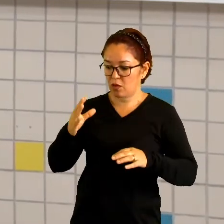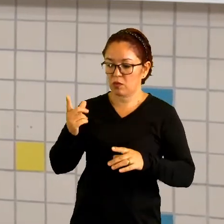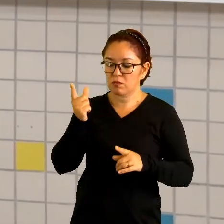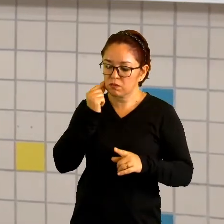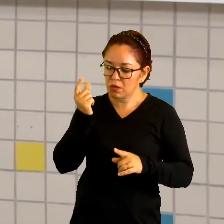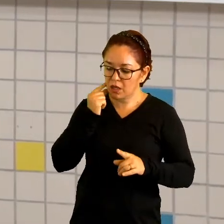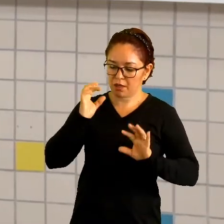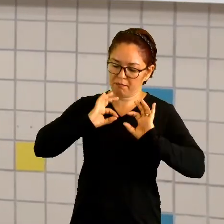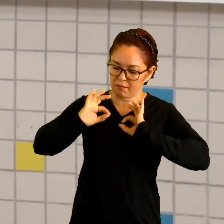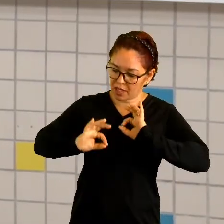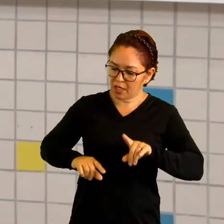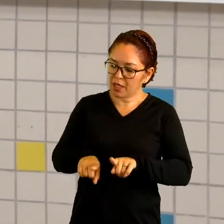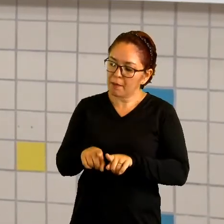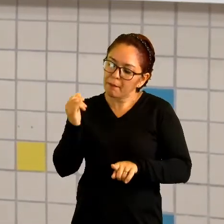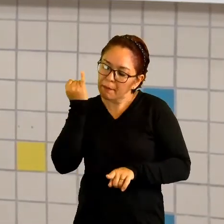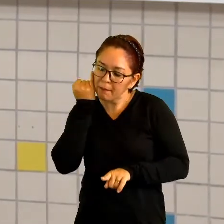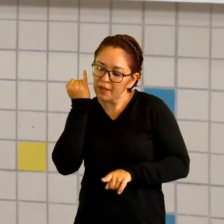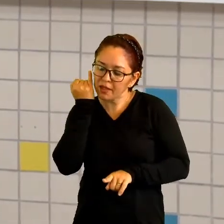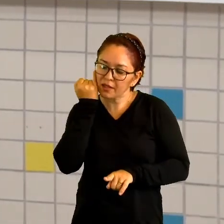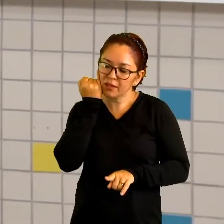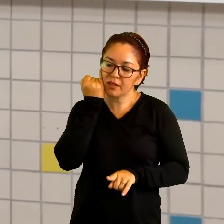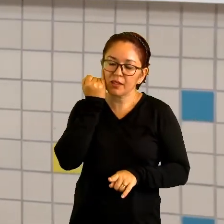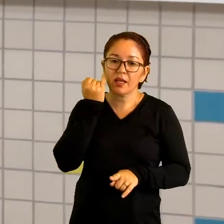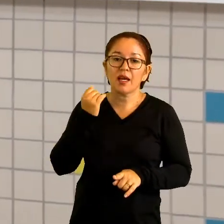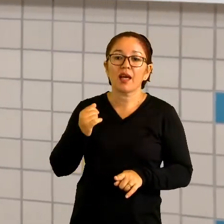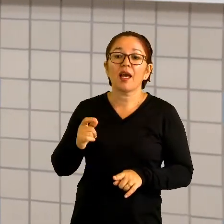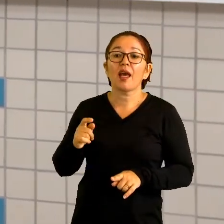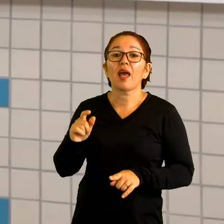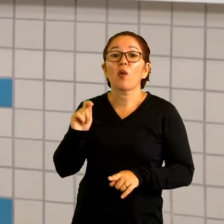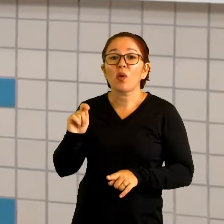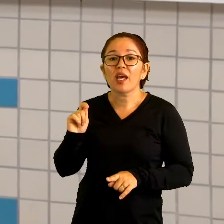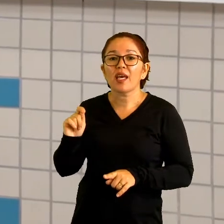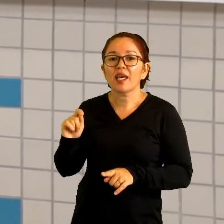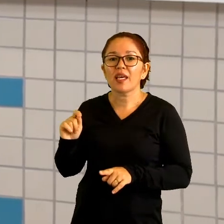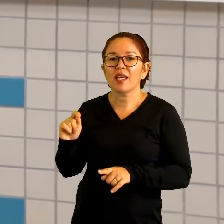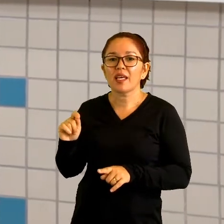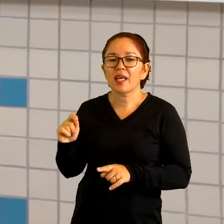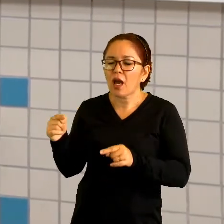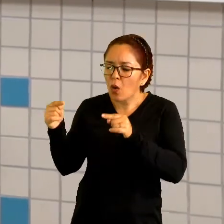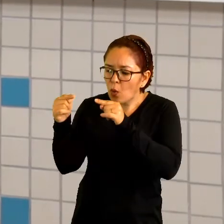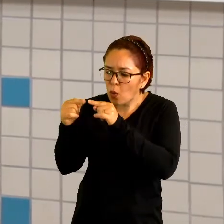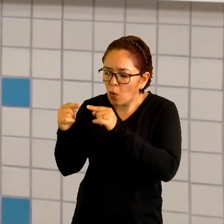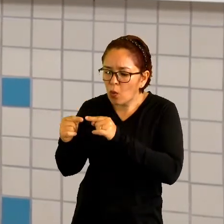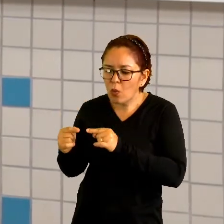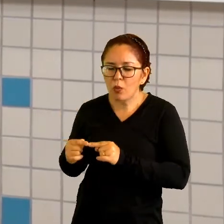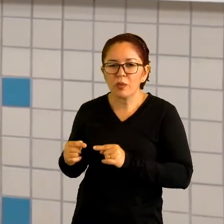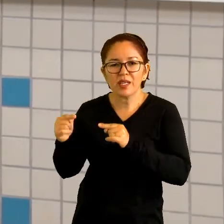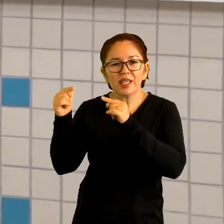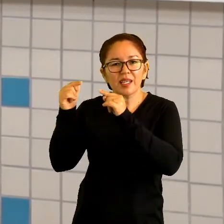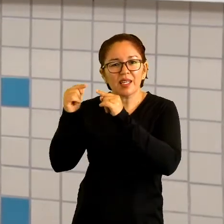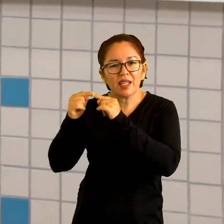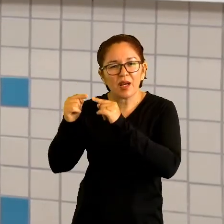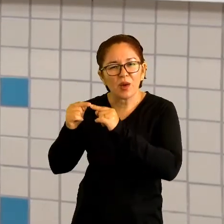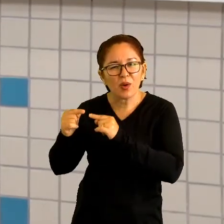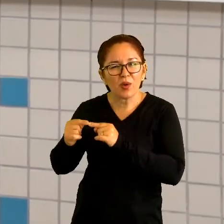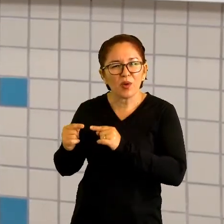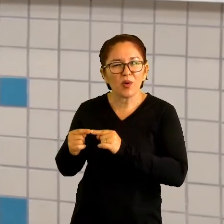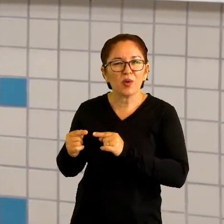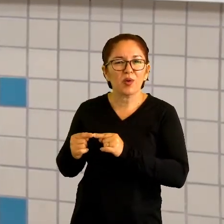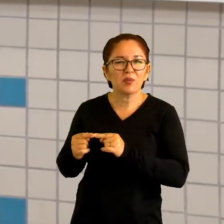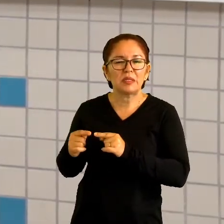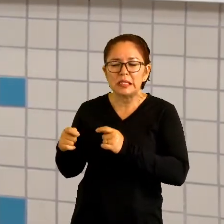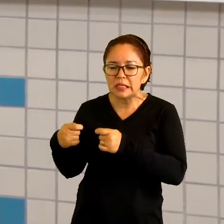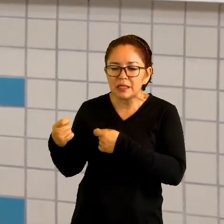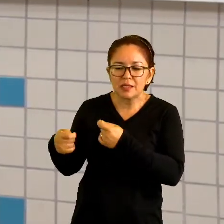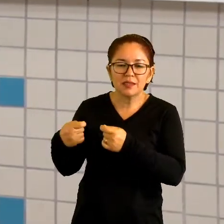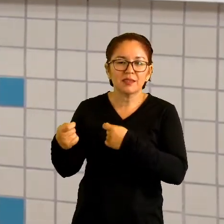malhado e preguiçoso, eu estou falando das características do meu gato. Eu estou falando do